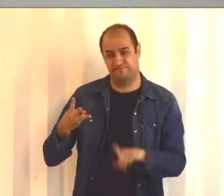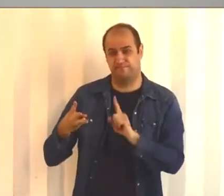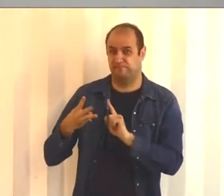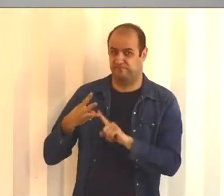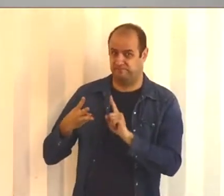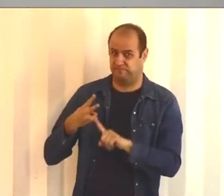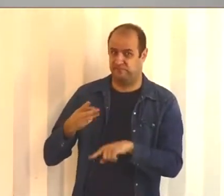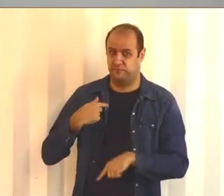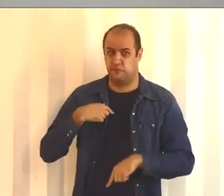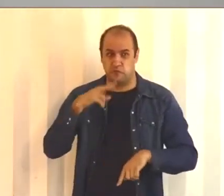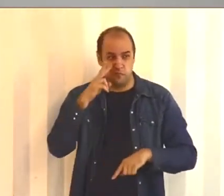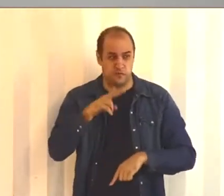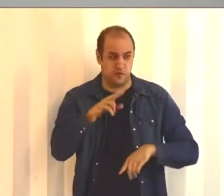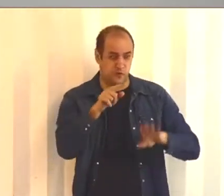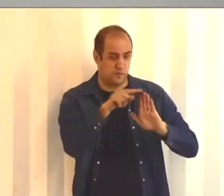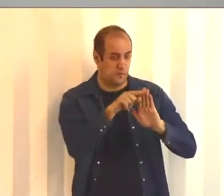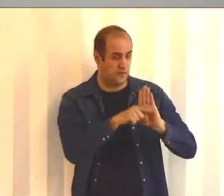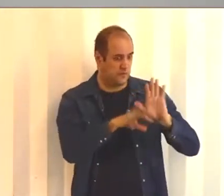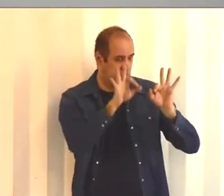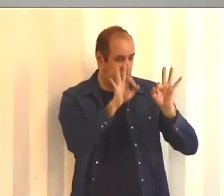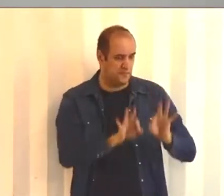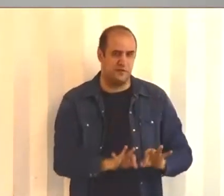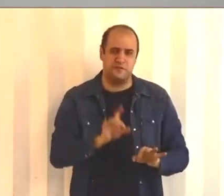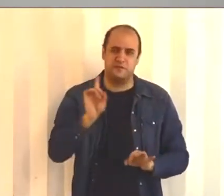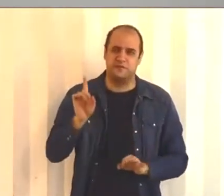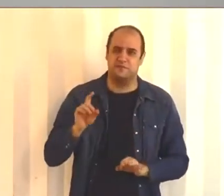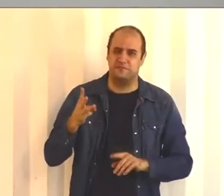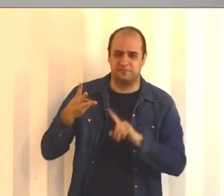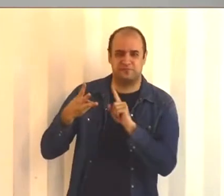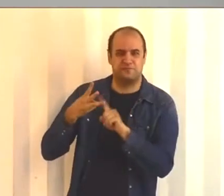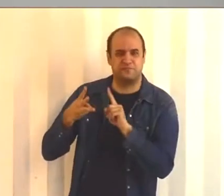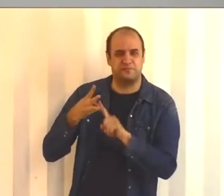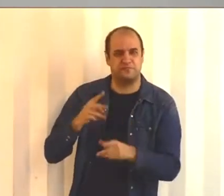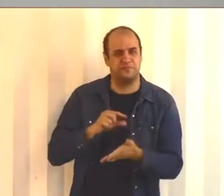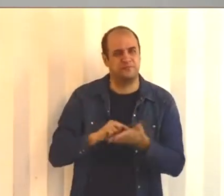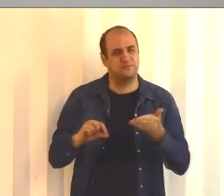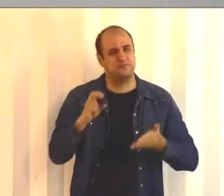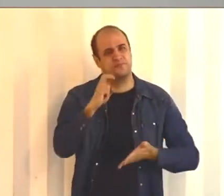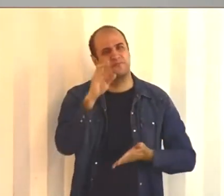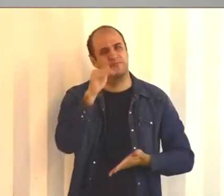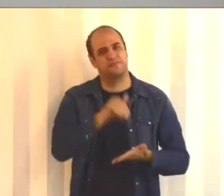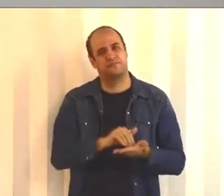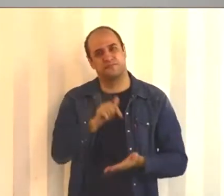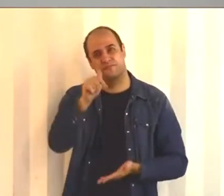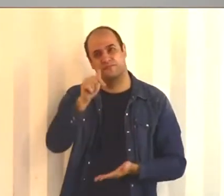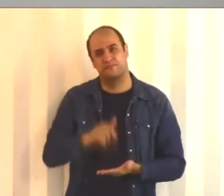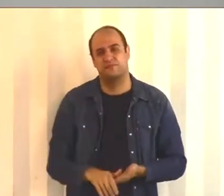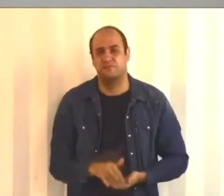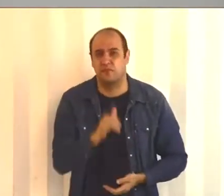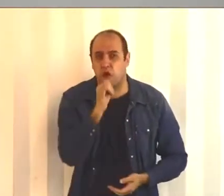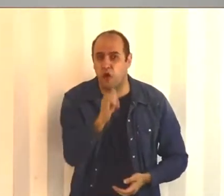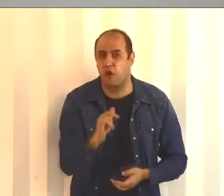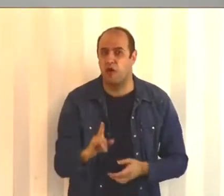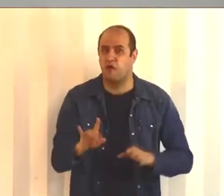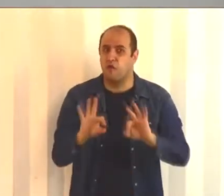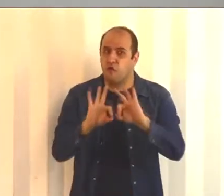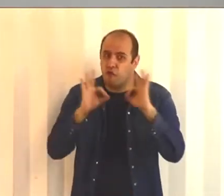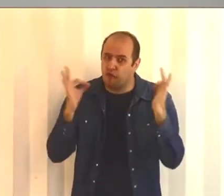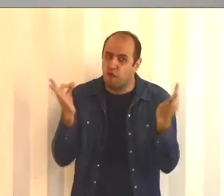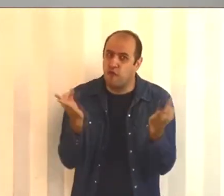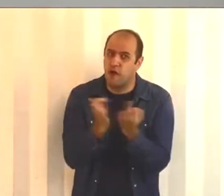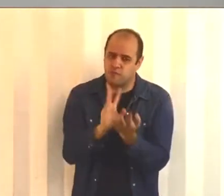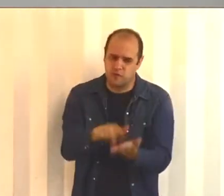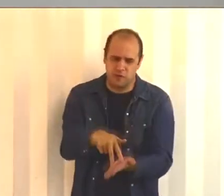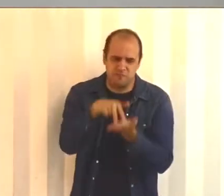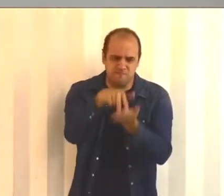vendo aqui o plano perfeito de Deus, a terceira coisa está nos versículos 5 a 7, e eu falo que a família é